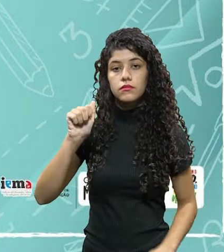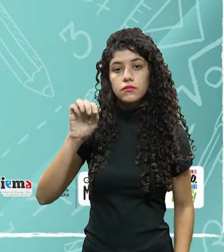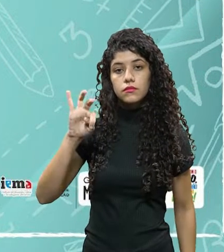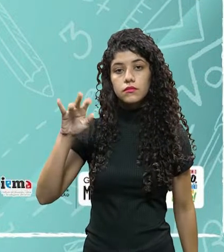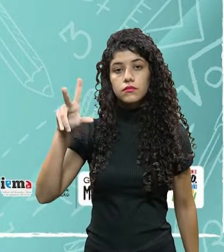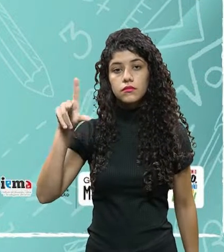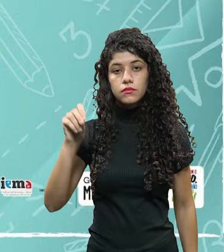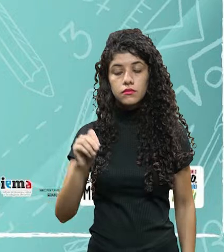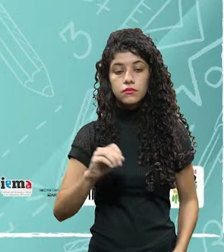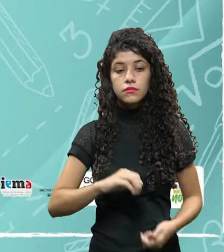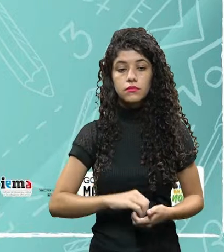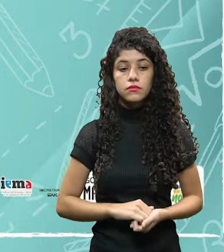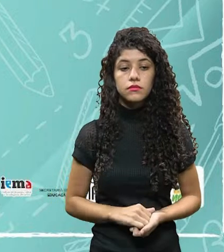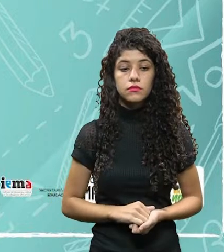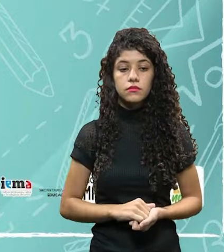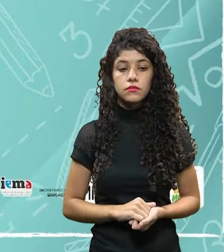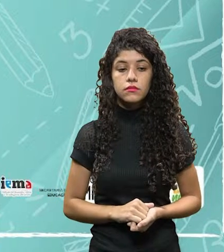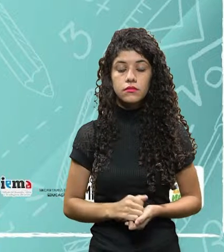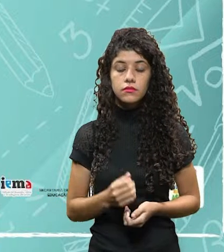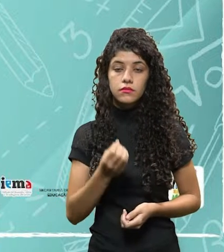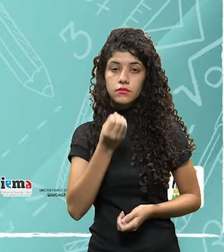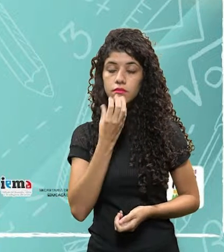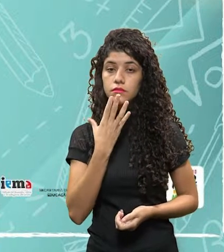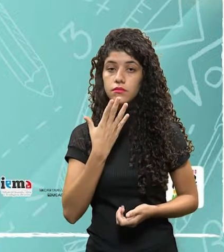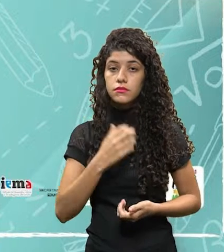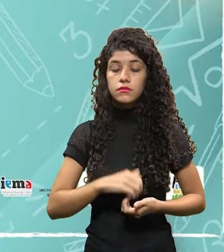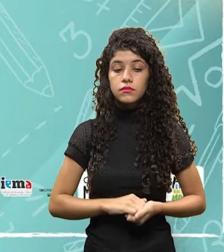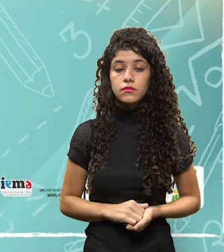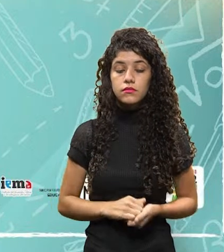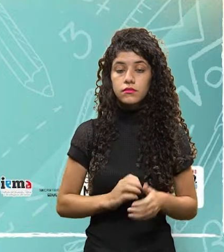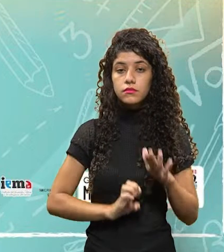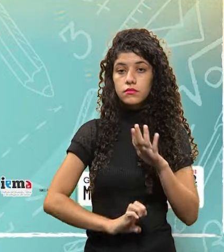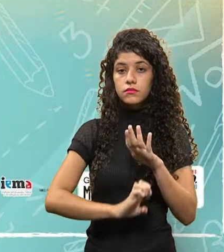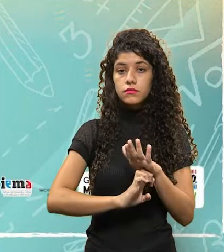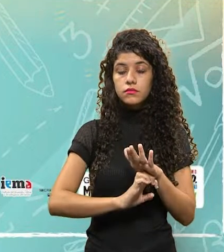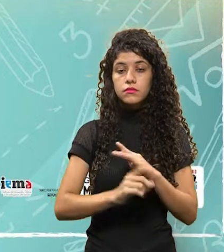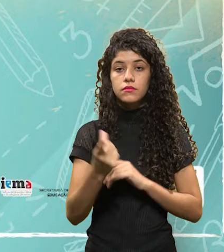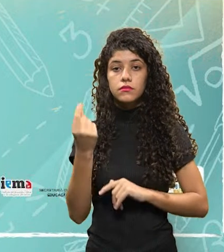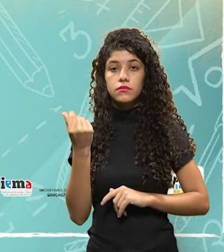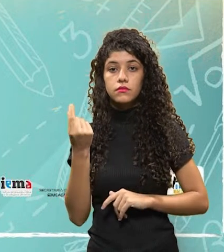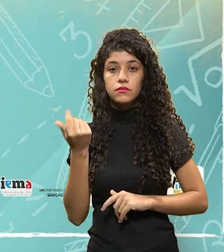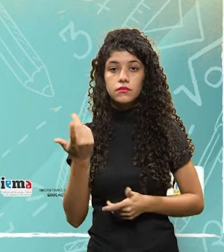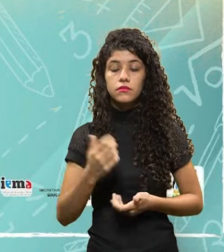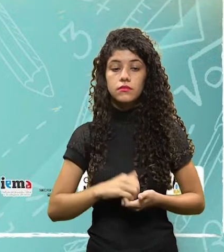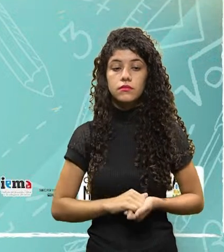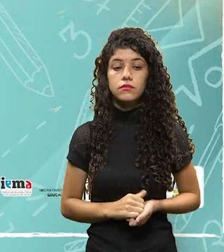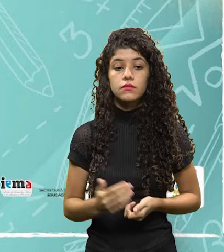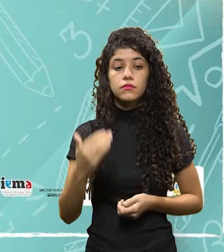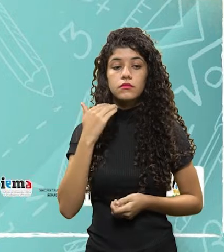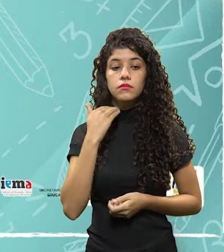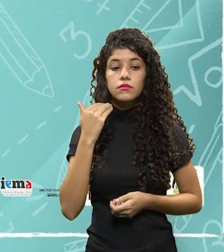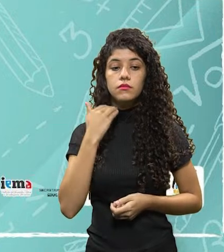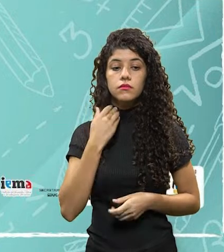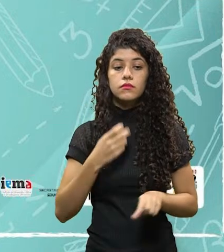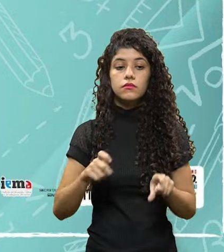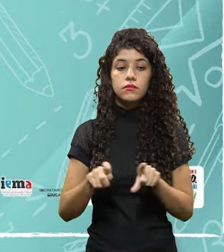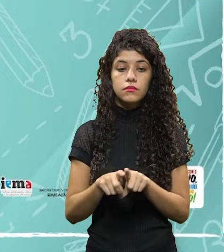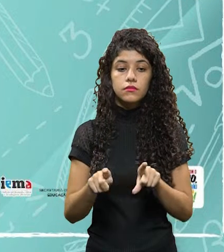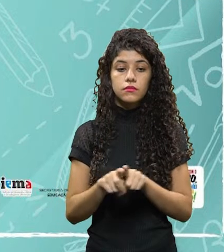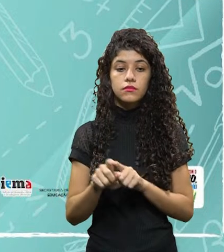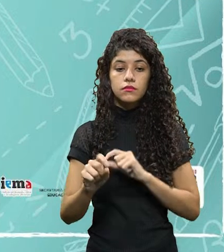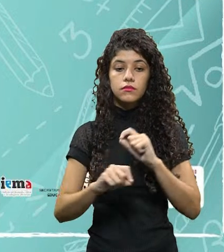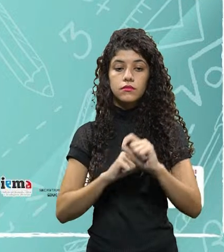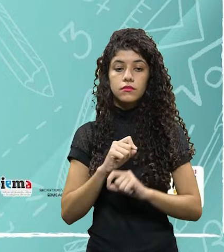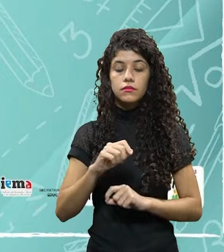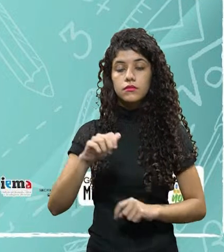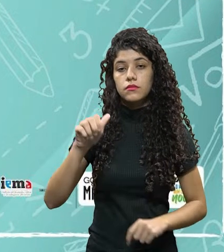do ativo. Está vinculada ao quê? Aos bens da empresa, é o dinheiro. Banco está também ao